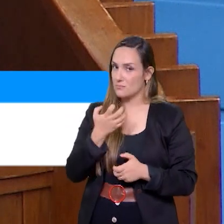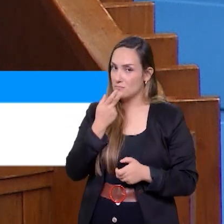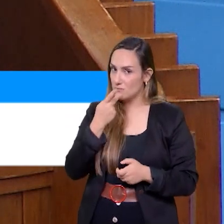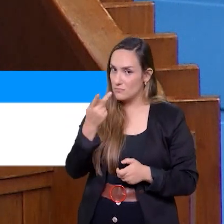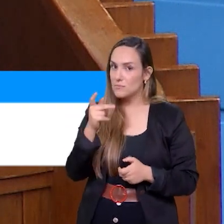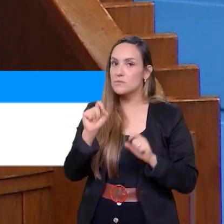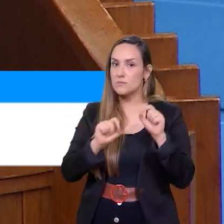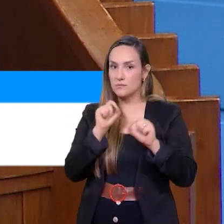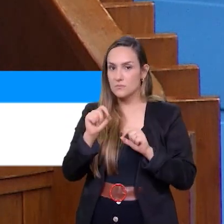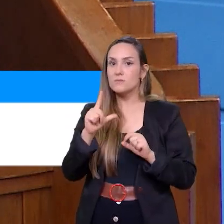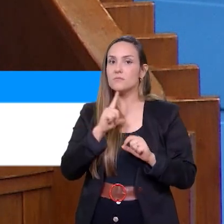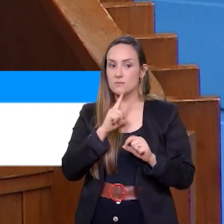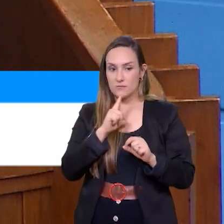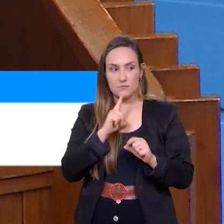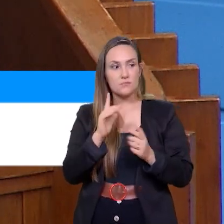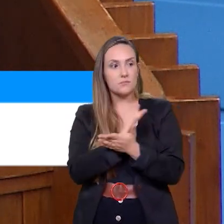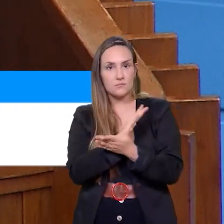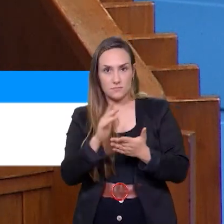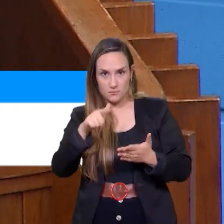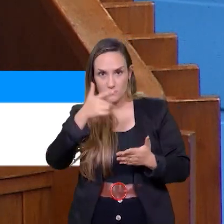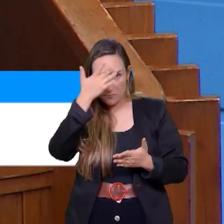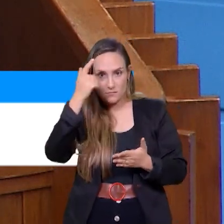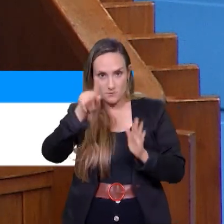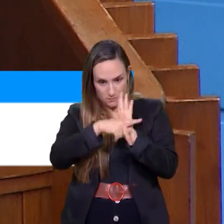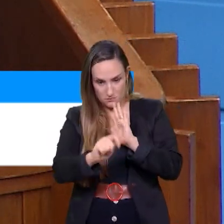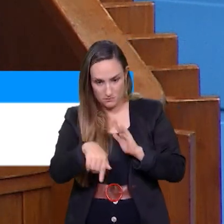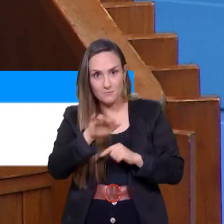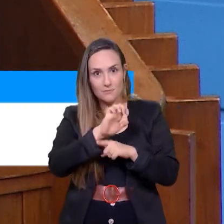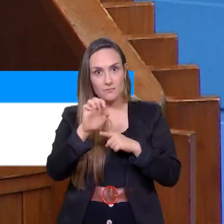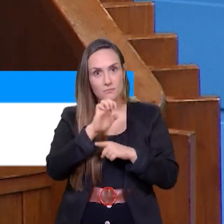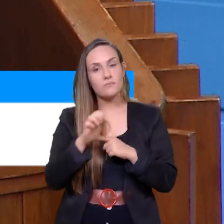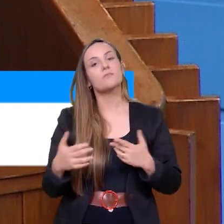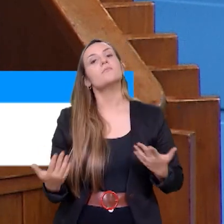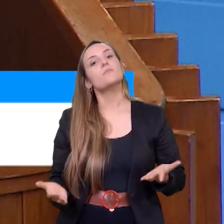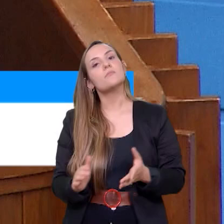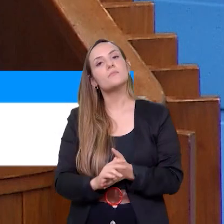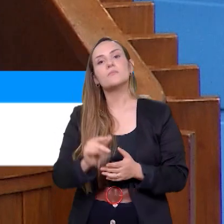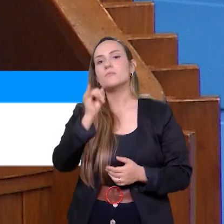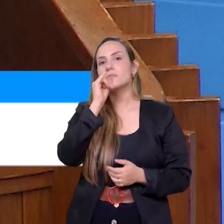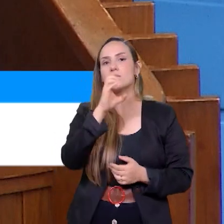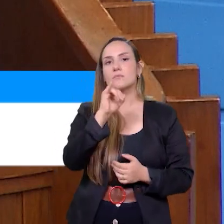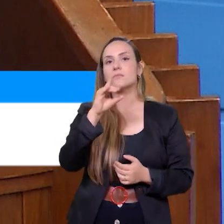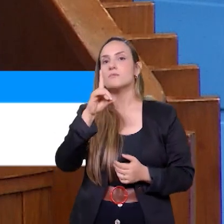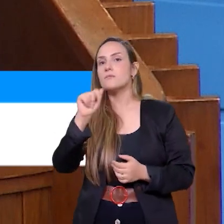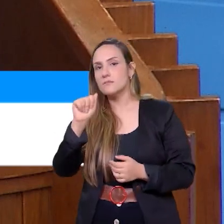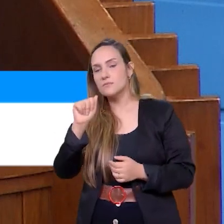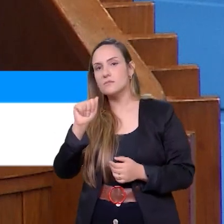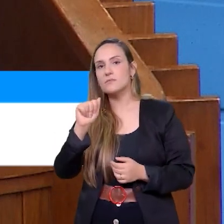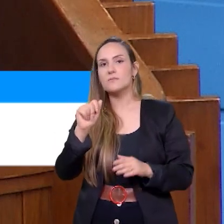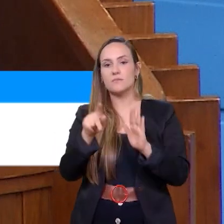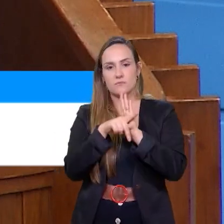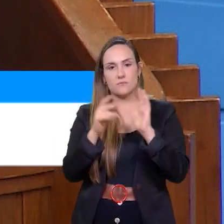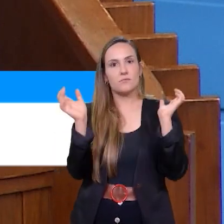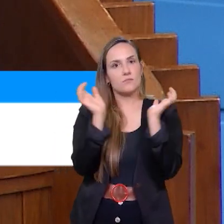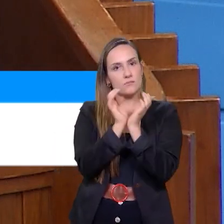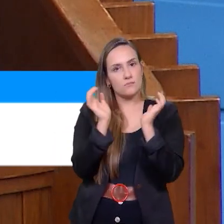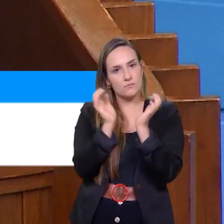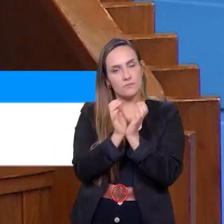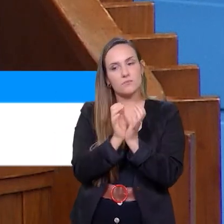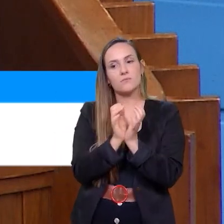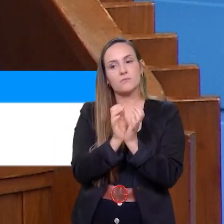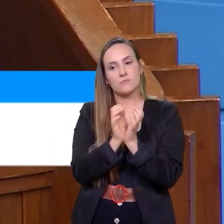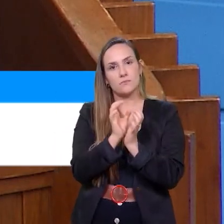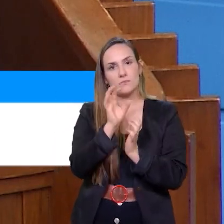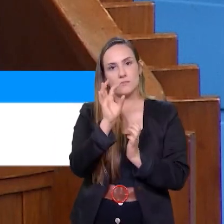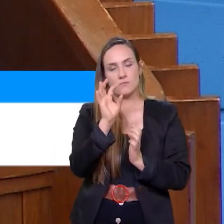vem analisando, e aí eu quero abrir uma ressalva, aqui nós temos, inclusive, pessoas aqui do Estado, como a companheira Cida Gonçalves,